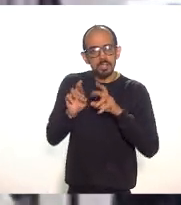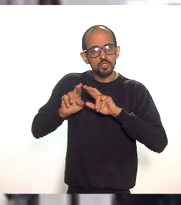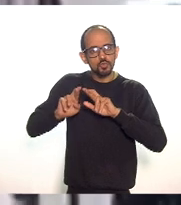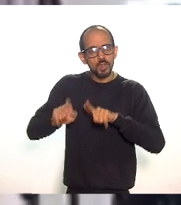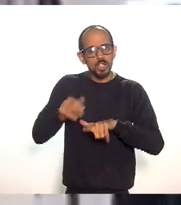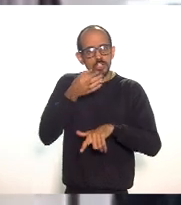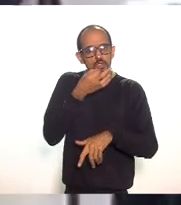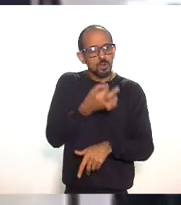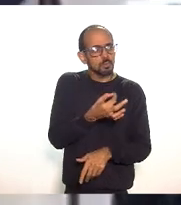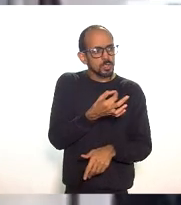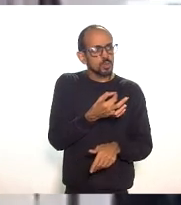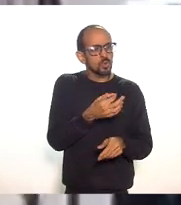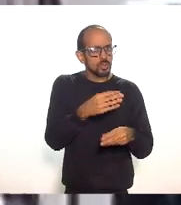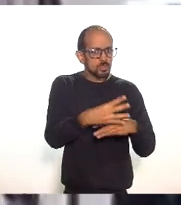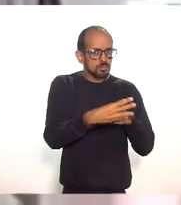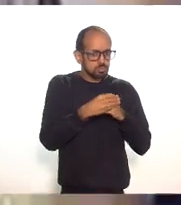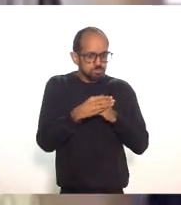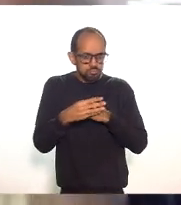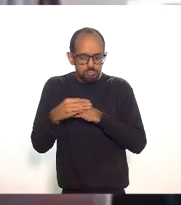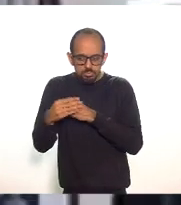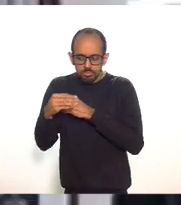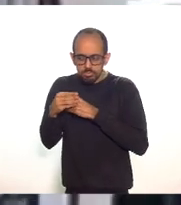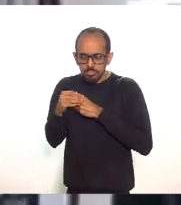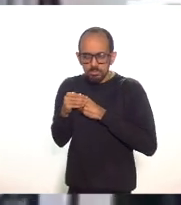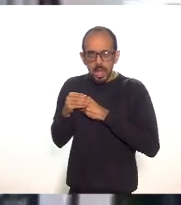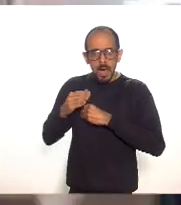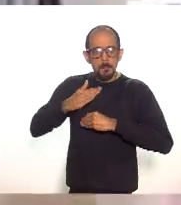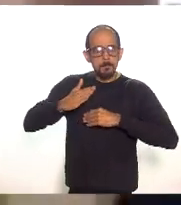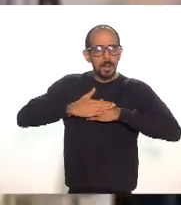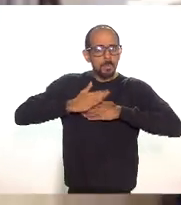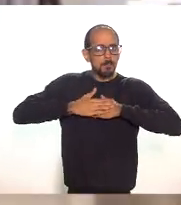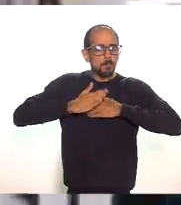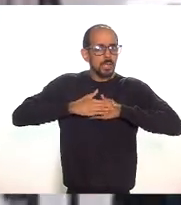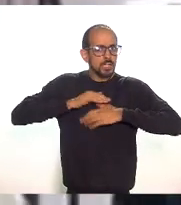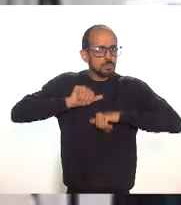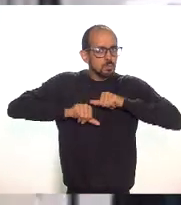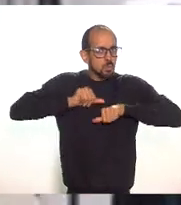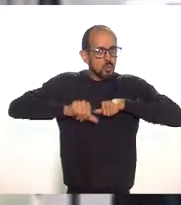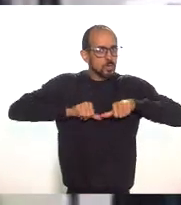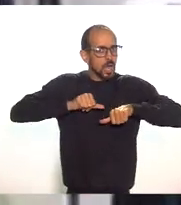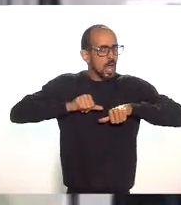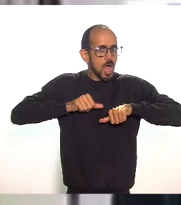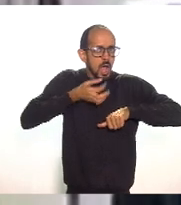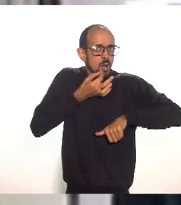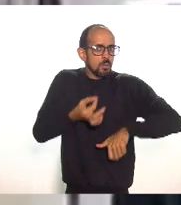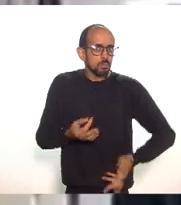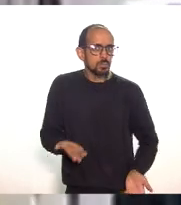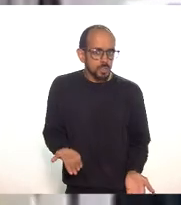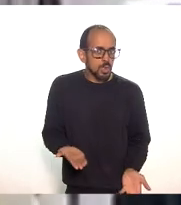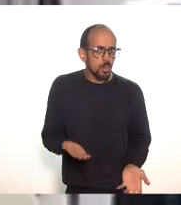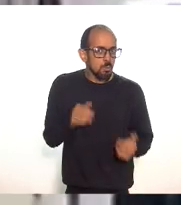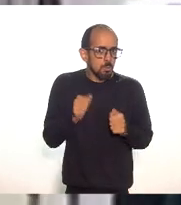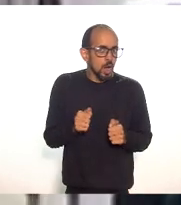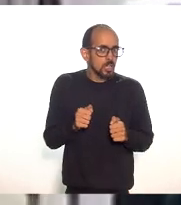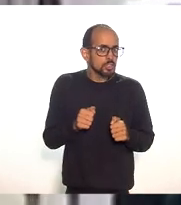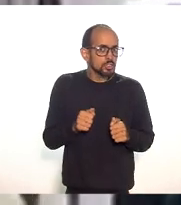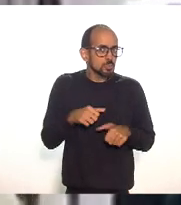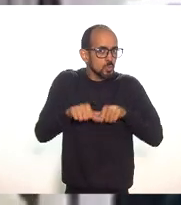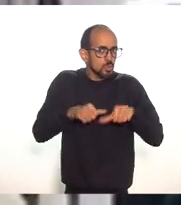mim, o que é que pode ser aproveitado até para fazer eu mudar a minha opinião, mudar a minha ideia.